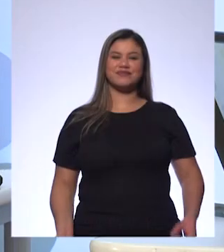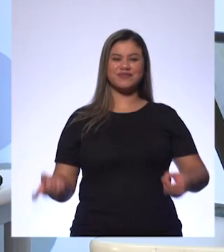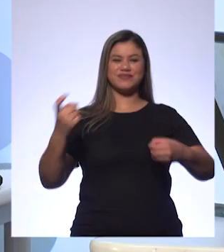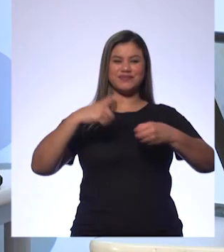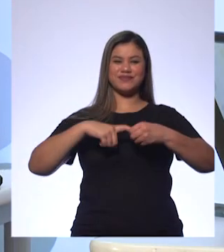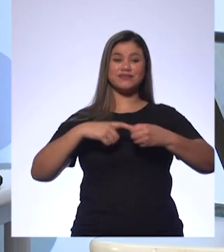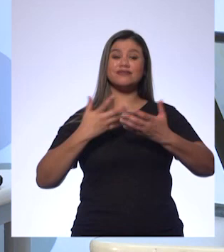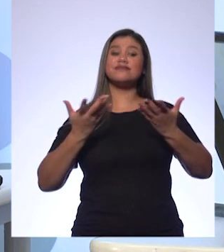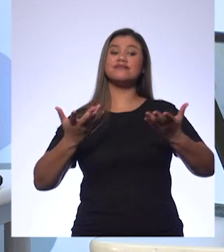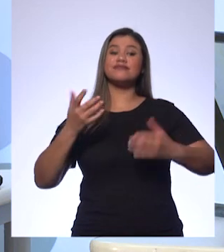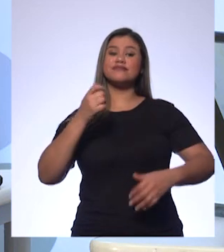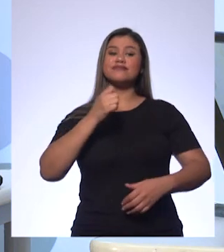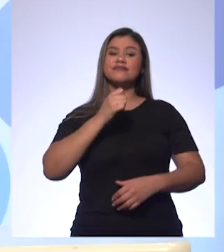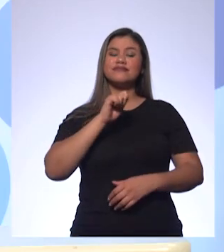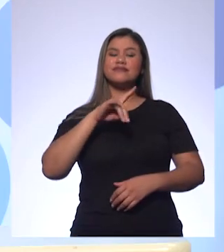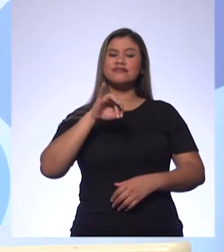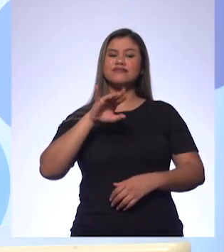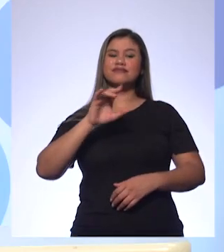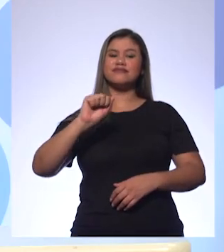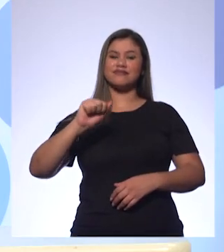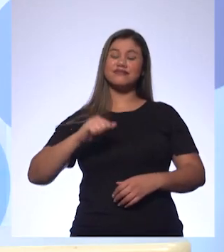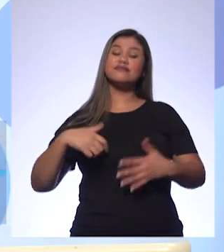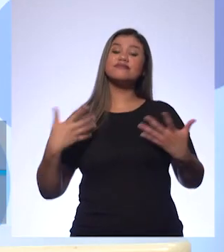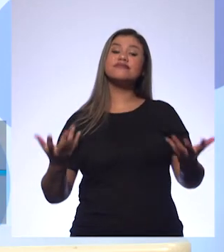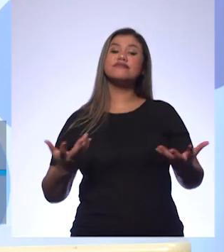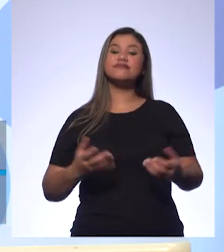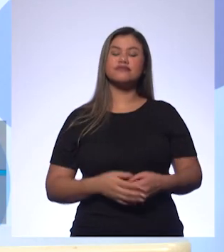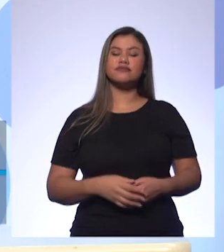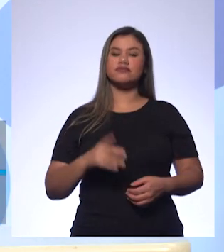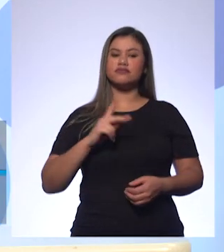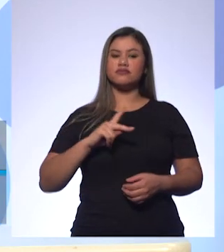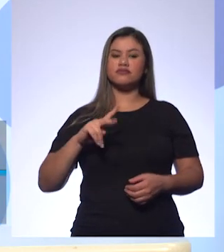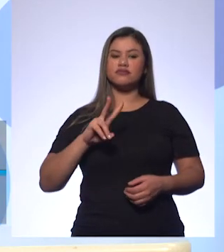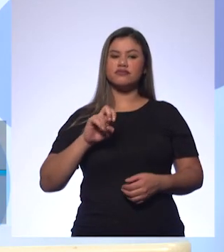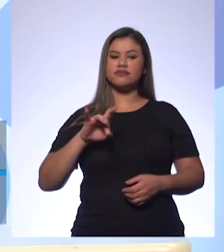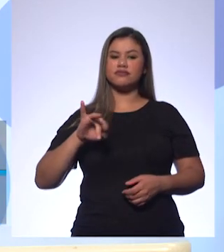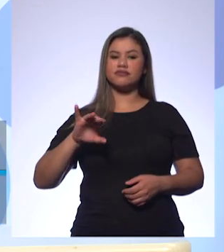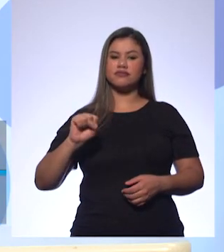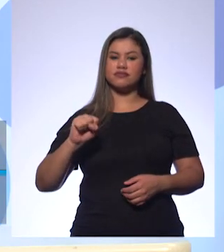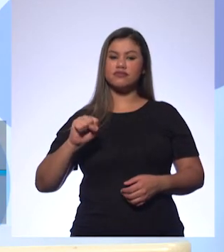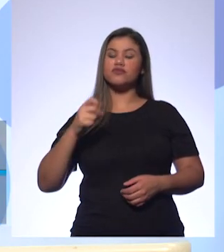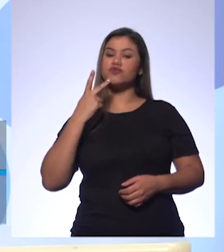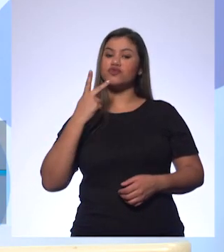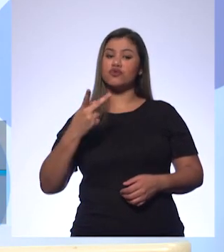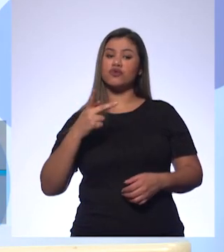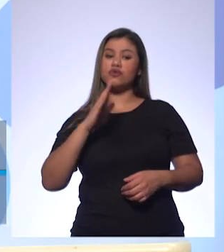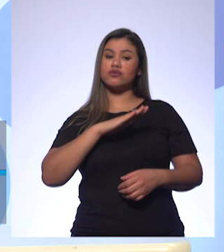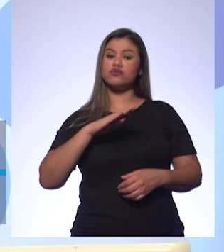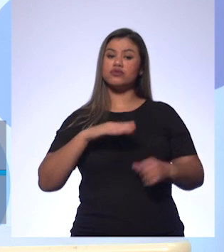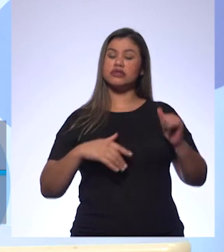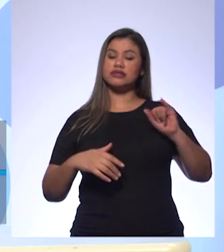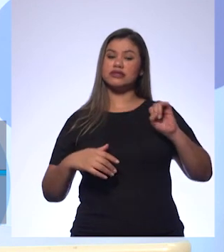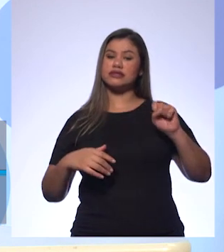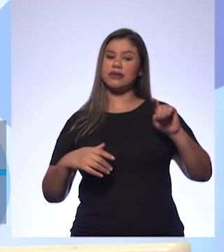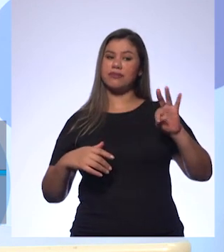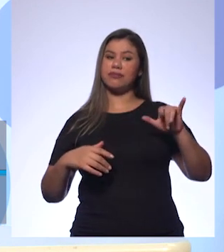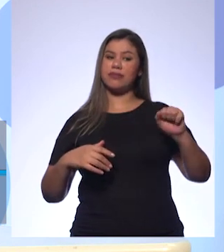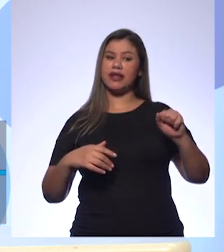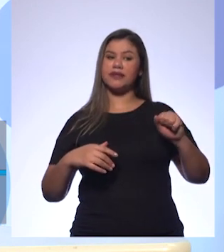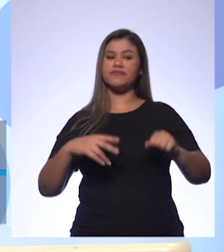Voltamos. E aí, Andréia? É, a Pro Vanessa colocou que a aluna Isabela respondeu históricas